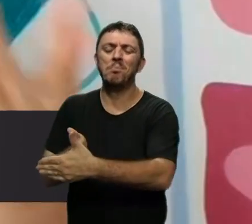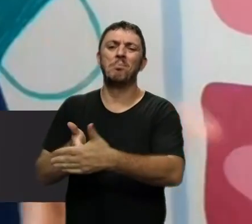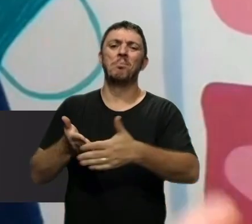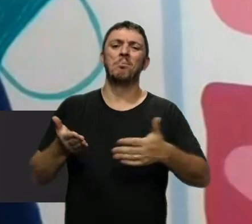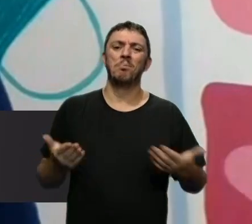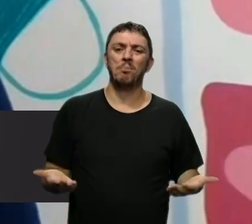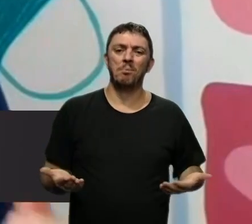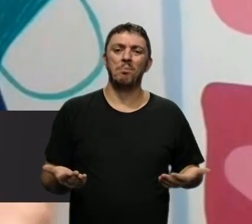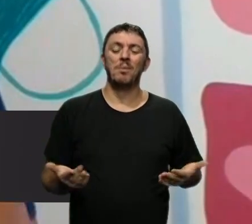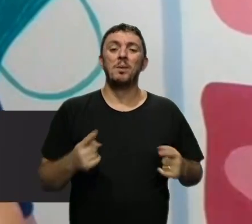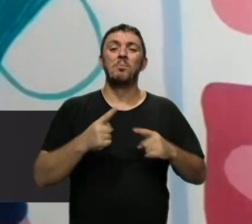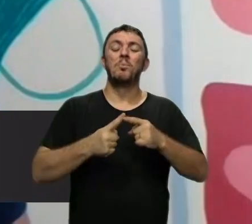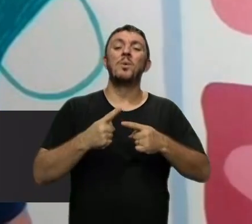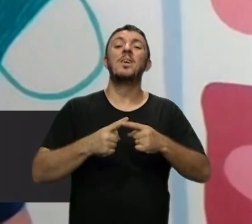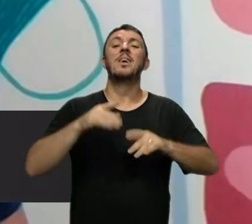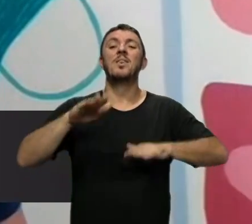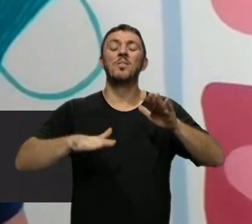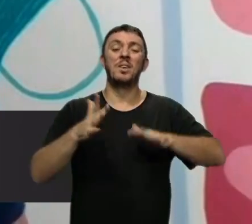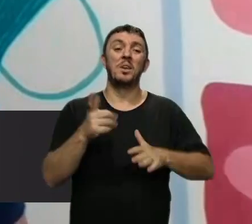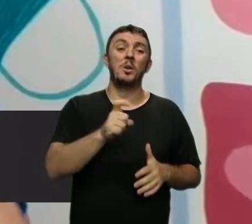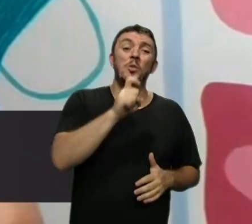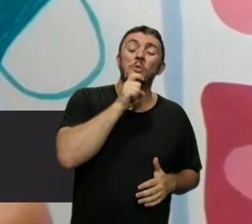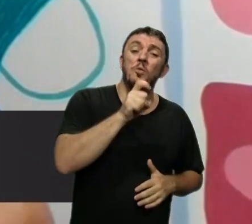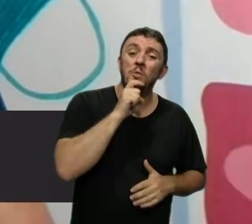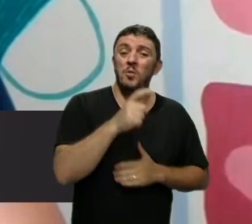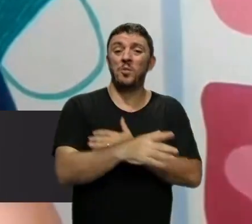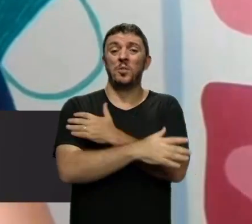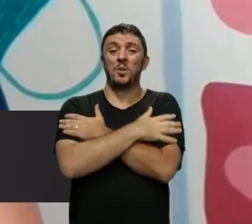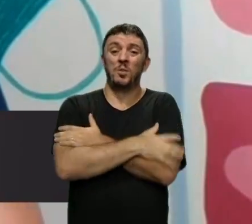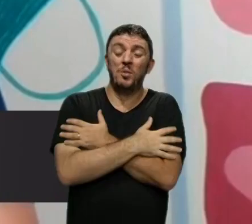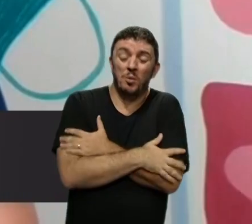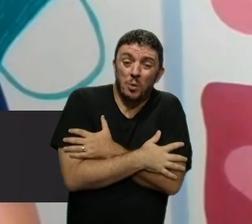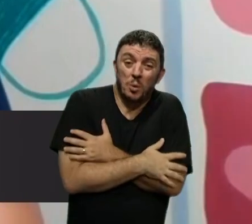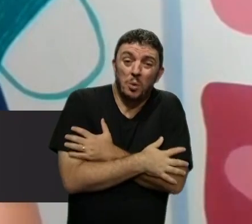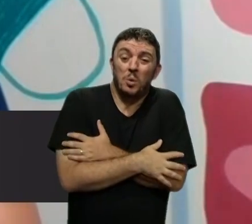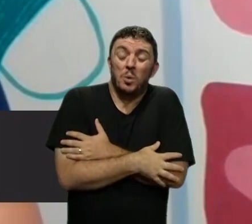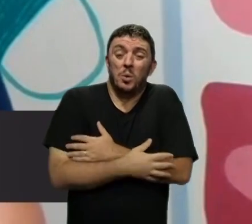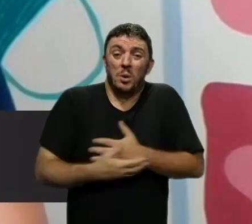porque estava frio, era porque